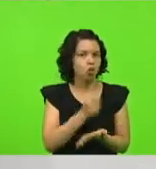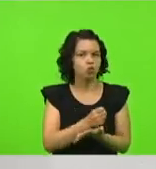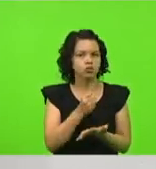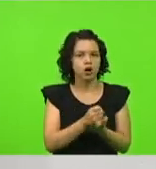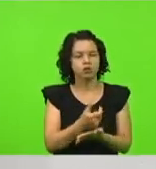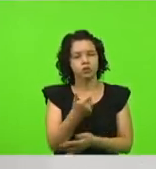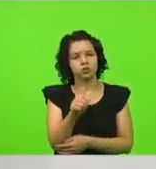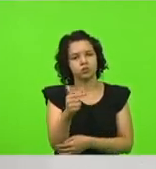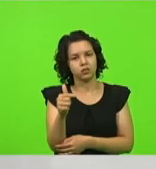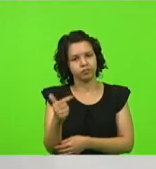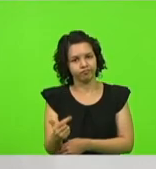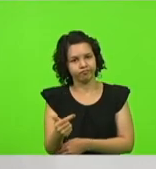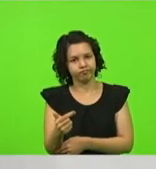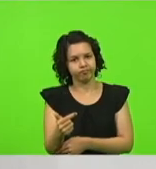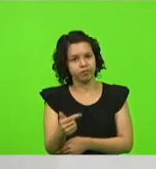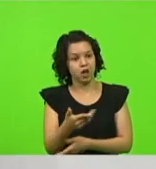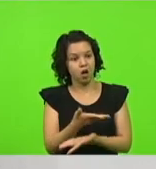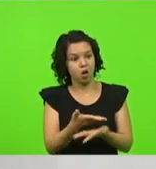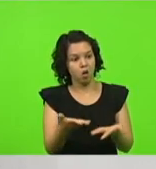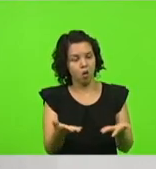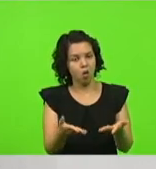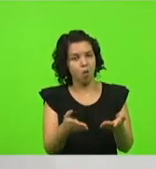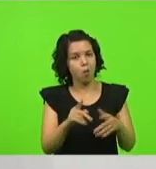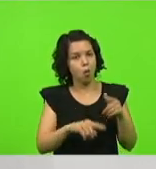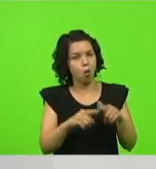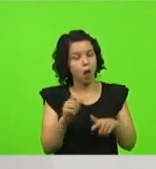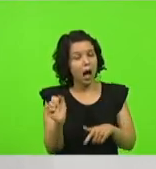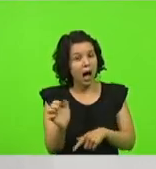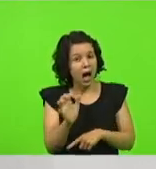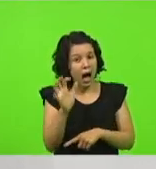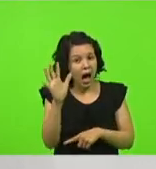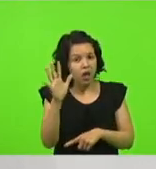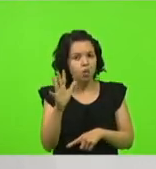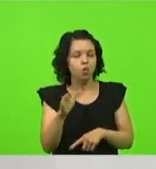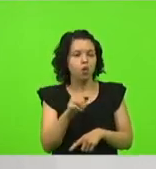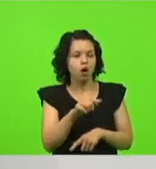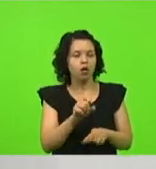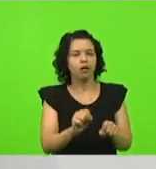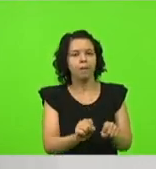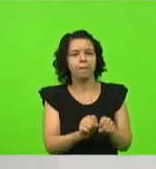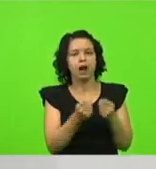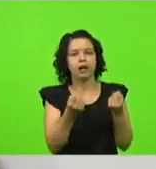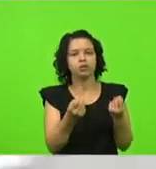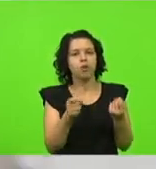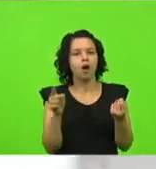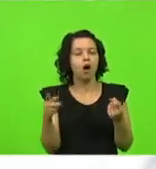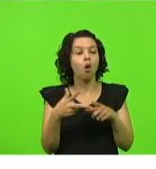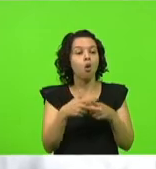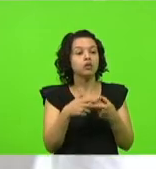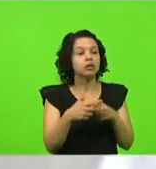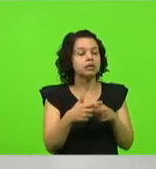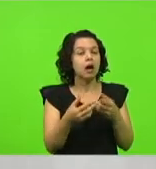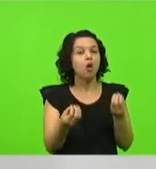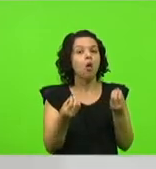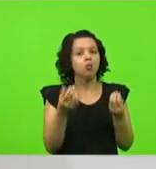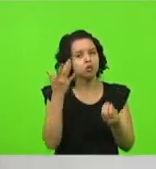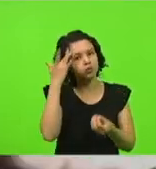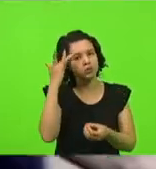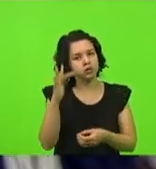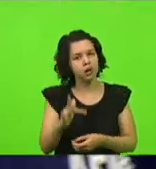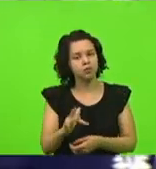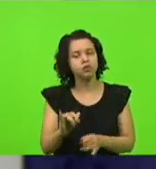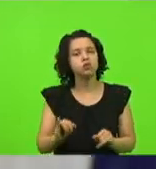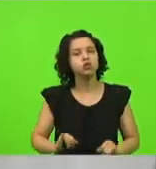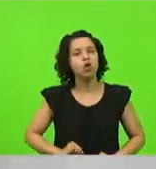Resultado, equipamentos caríssimos de hemodinâmica estão quebrados e o Estado não sabe como consertar. Quem sofre, claro,